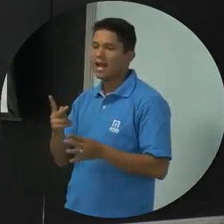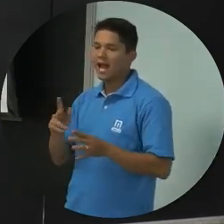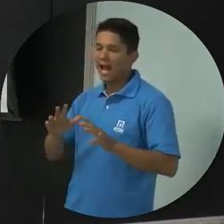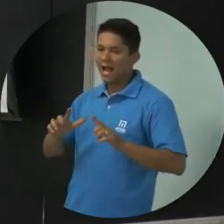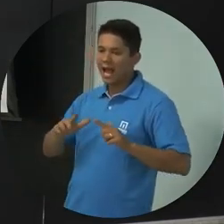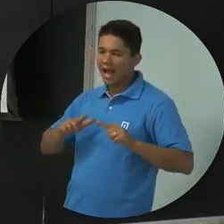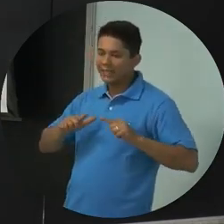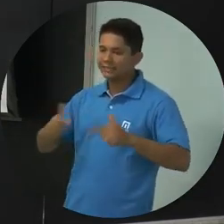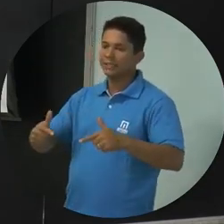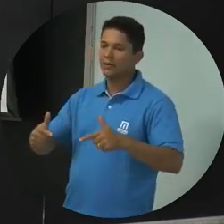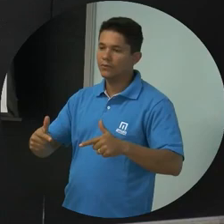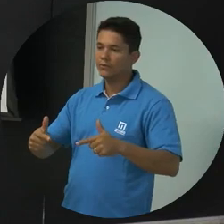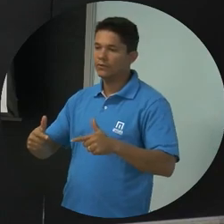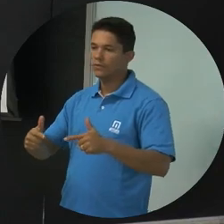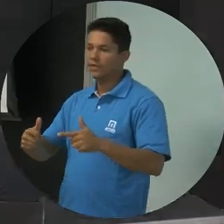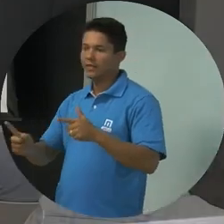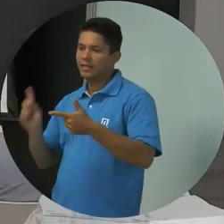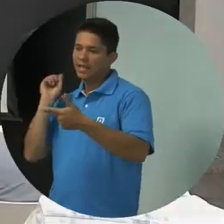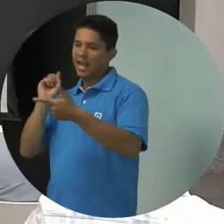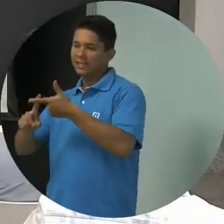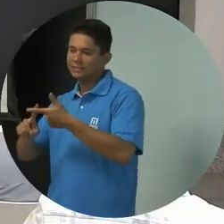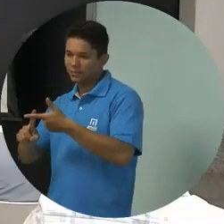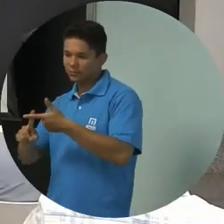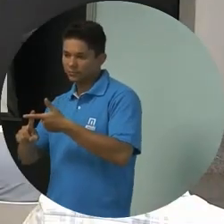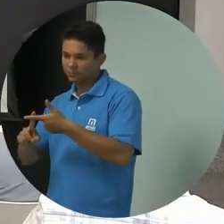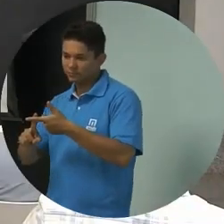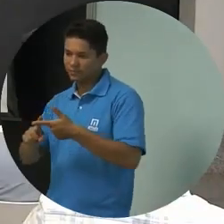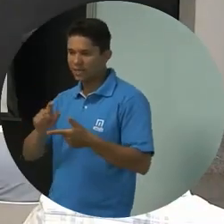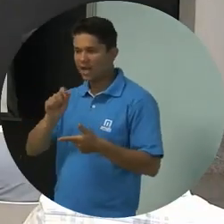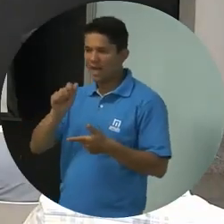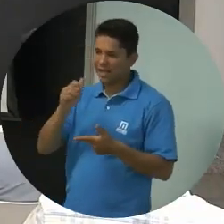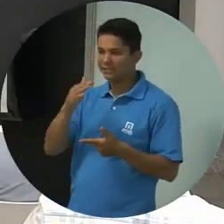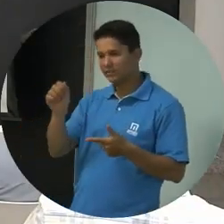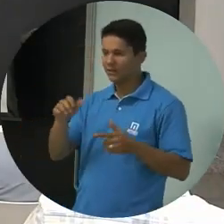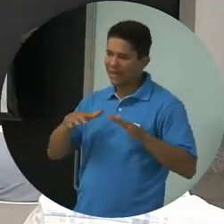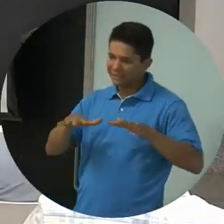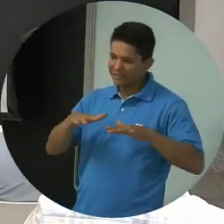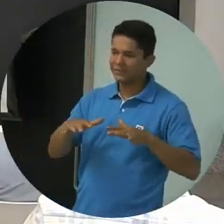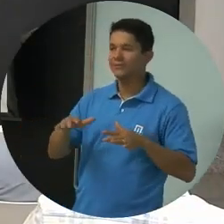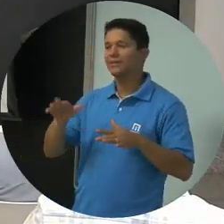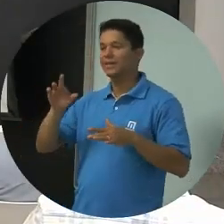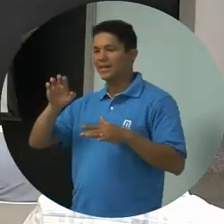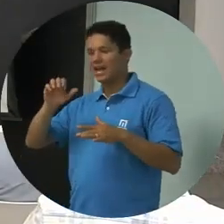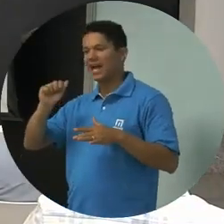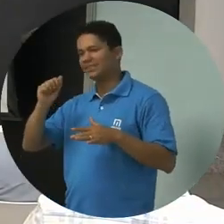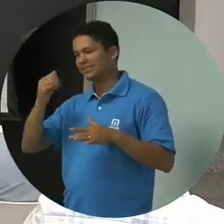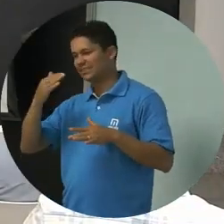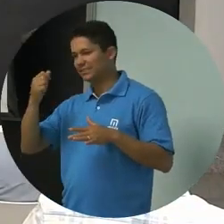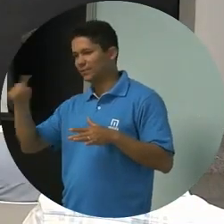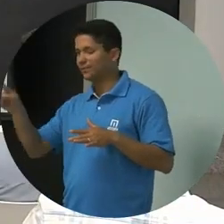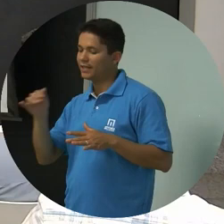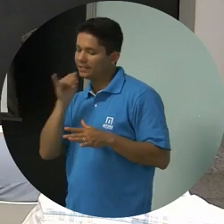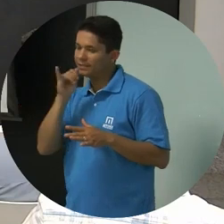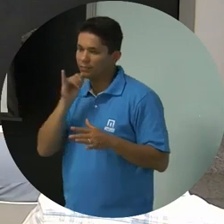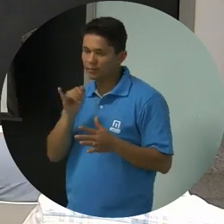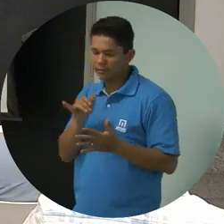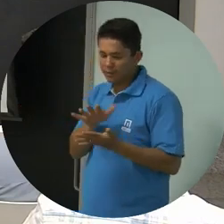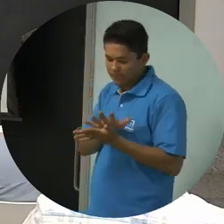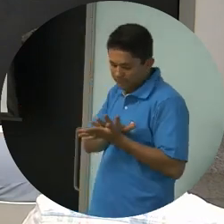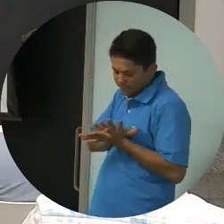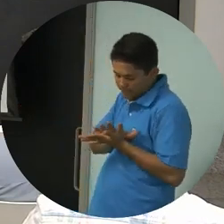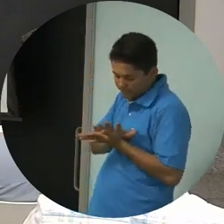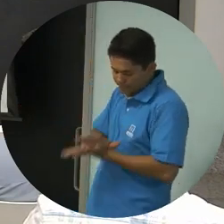Tá? Então, quando eu aplico 2.500 quilos de pressão numa